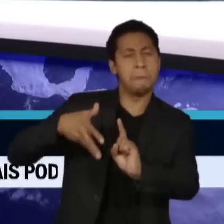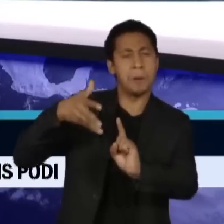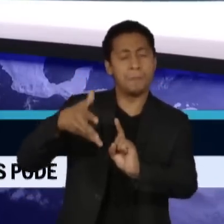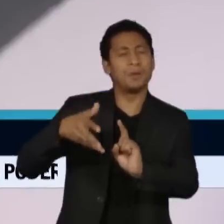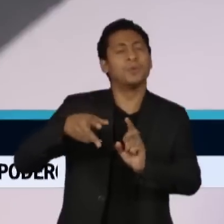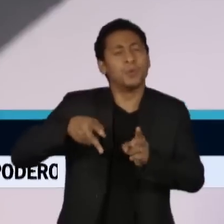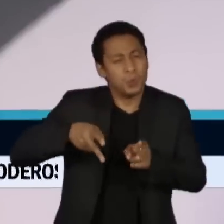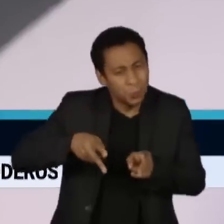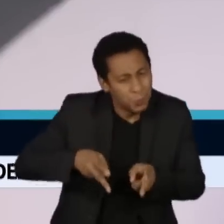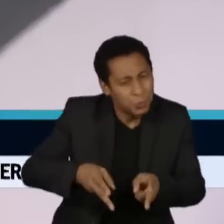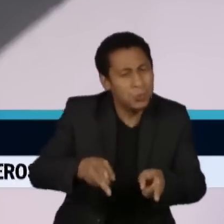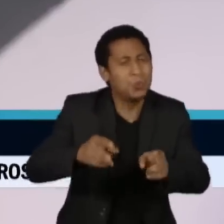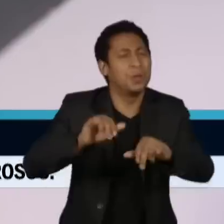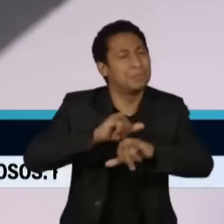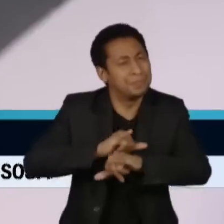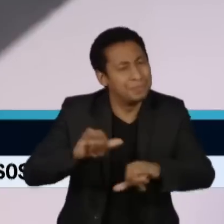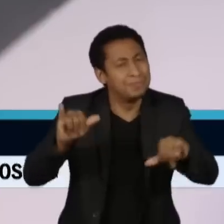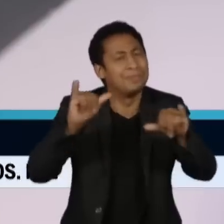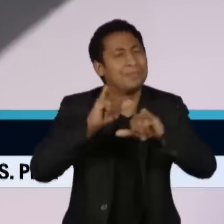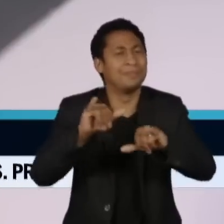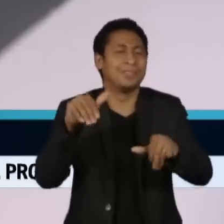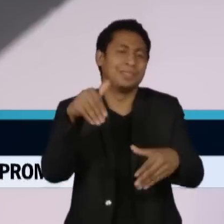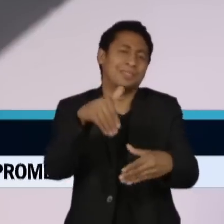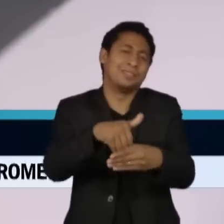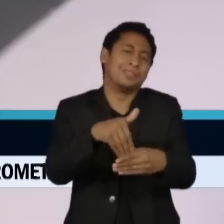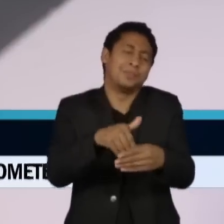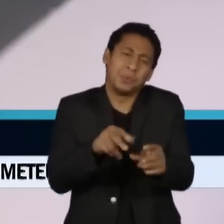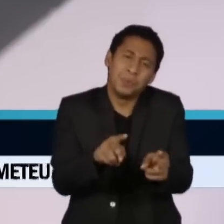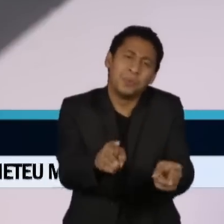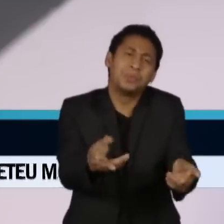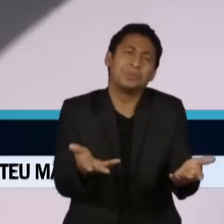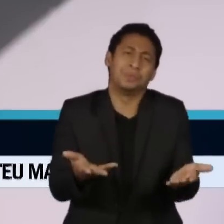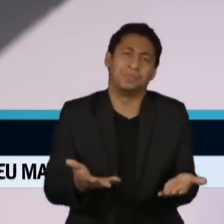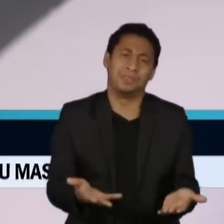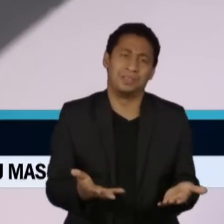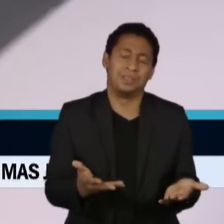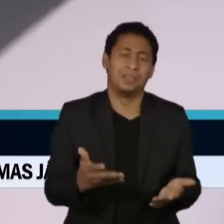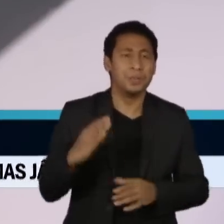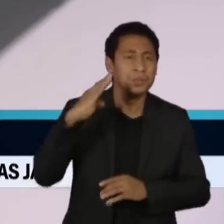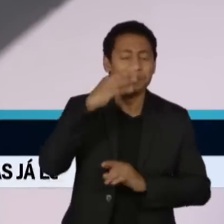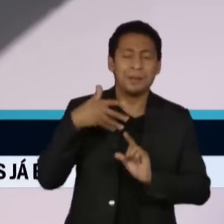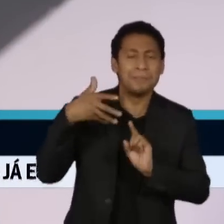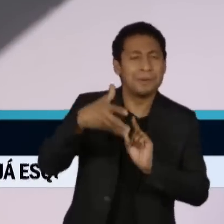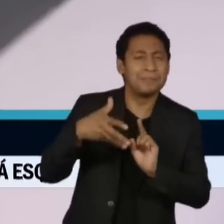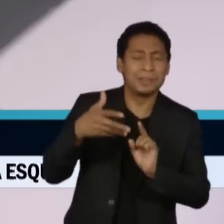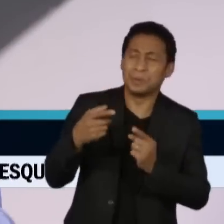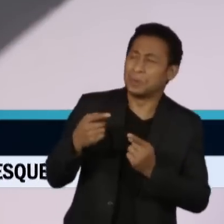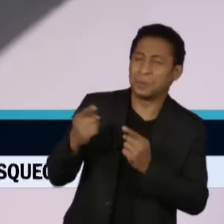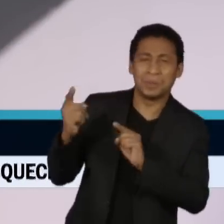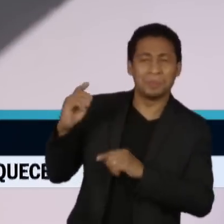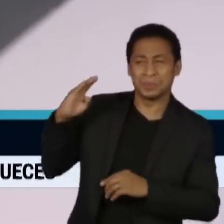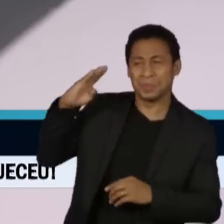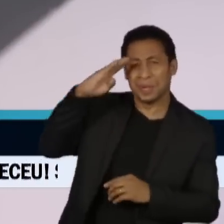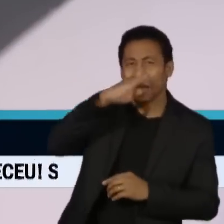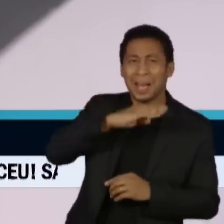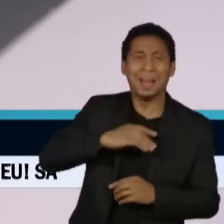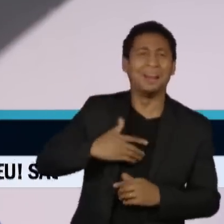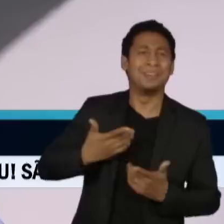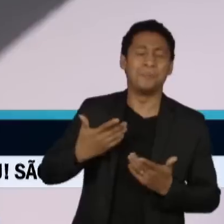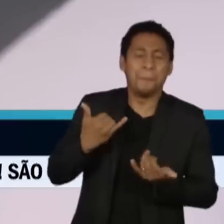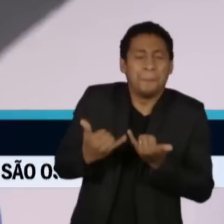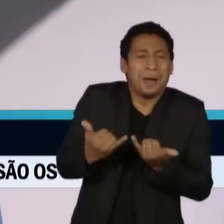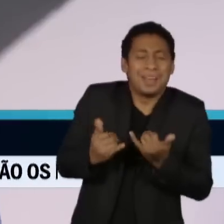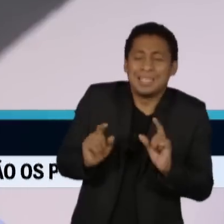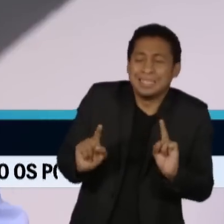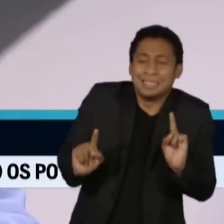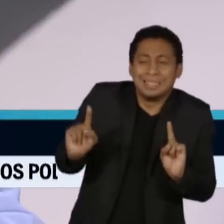como Aliás a gente às vezes um pouco no tom das falas dele né Isso vai contra ele próprio eu